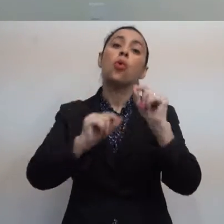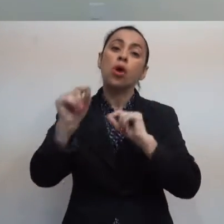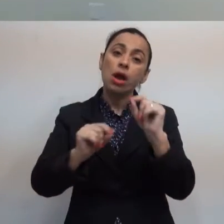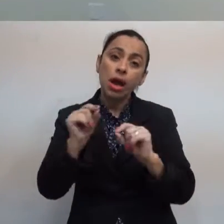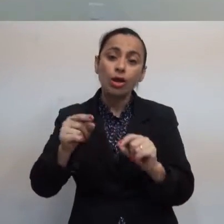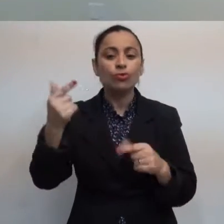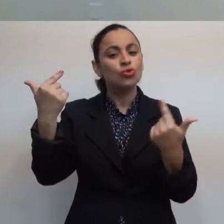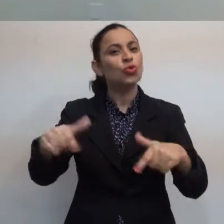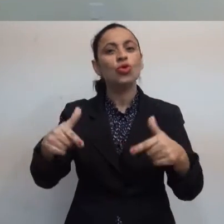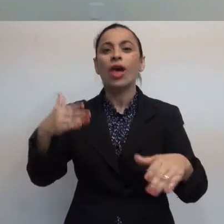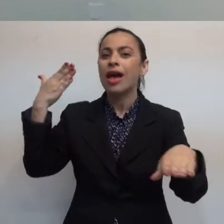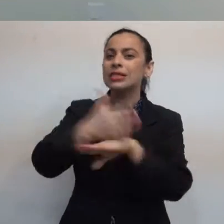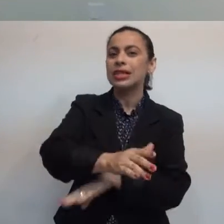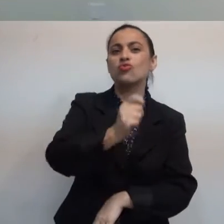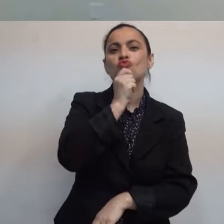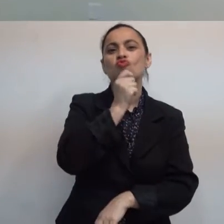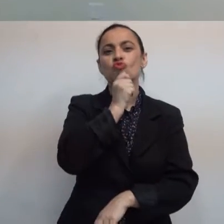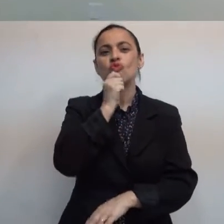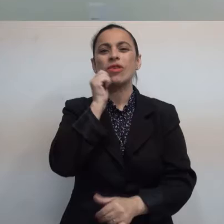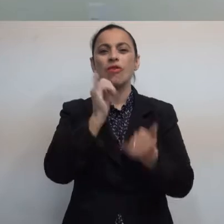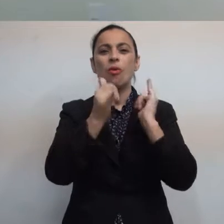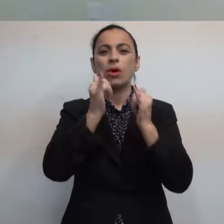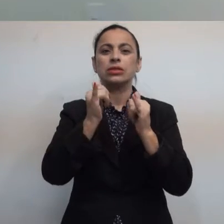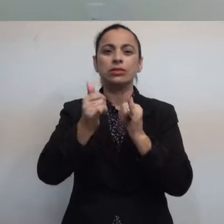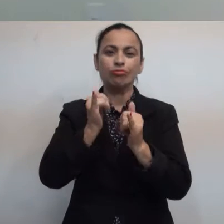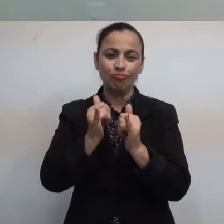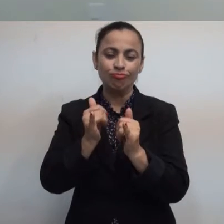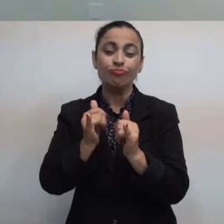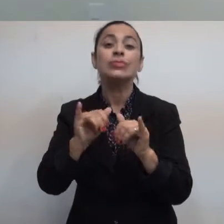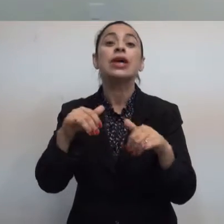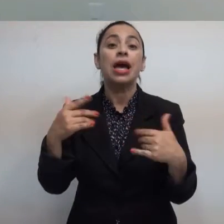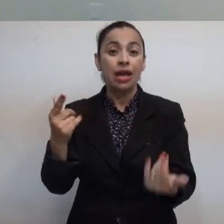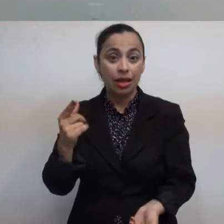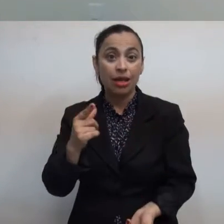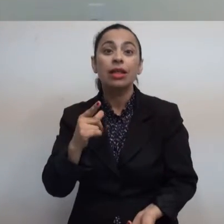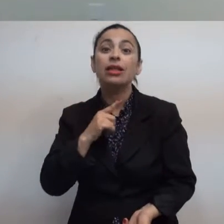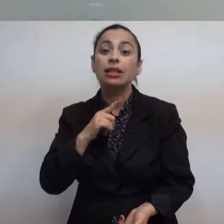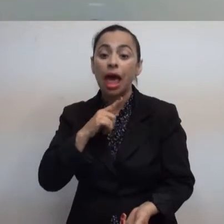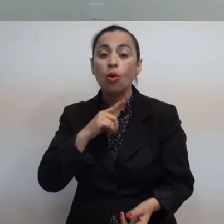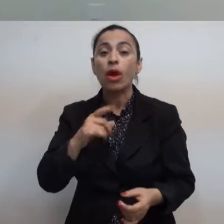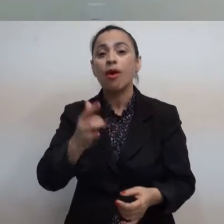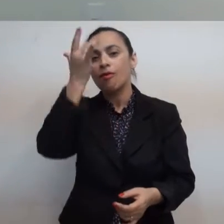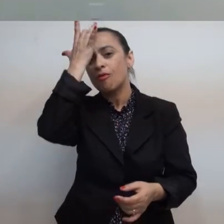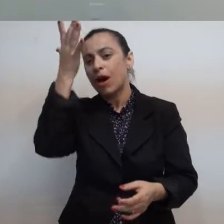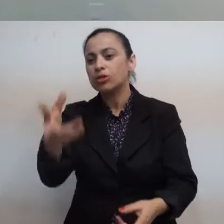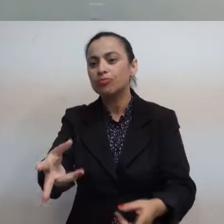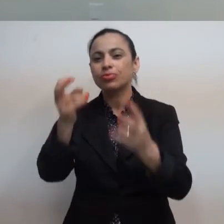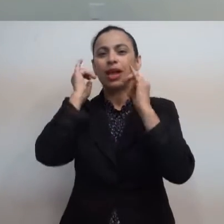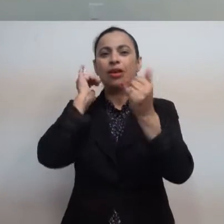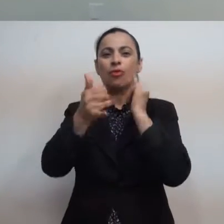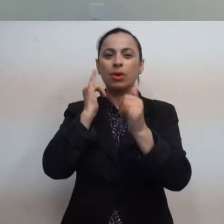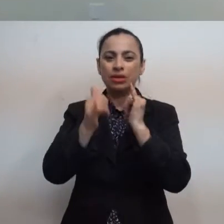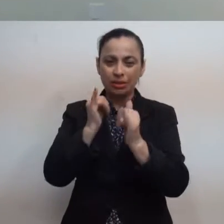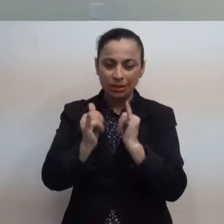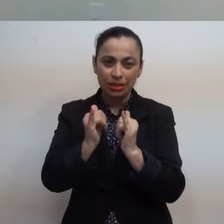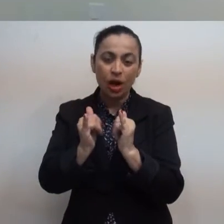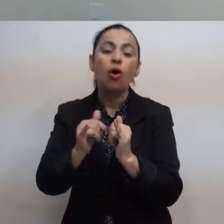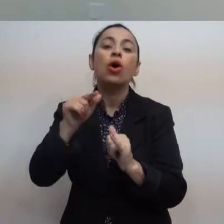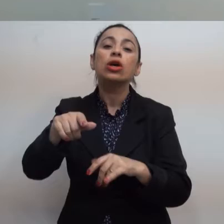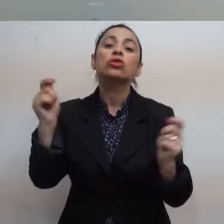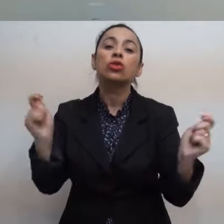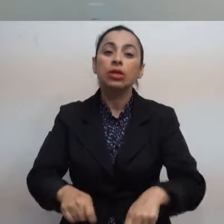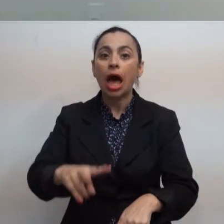A única diferença é que nós não tínhamos acesso a essas informações. E tendo esse encurtamento do acesso